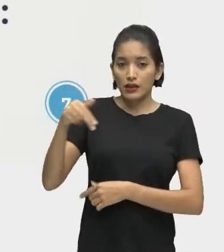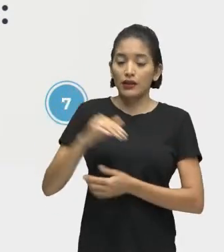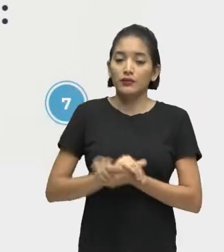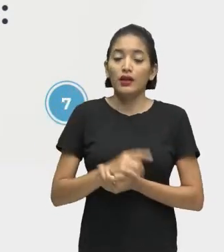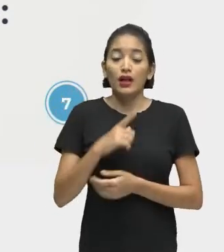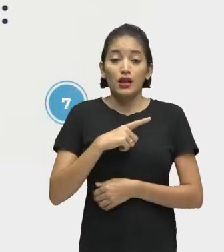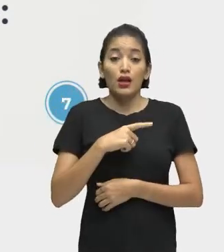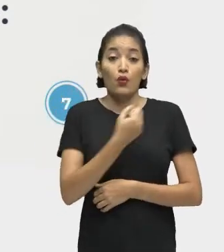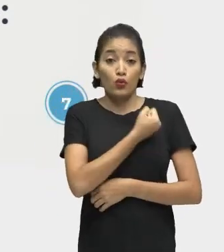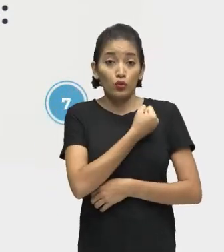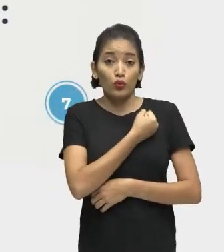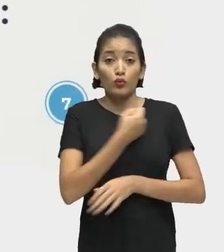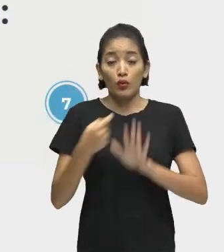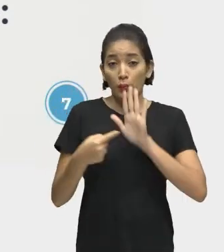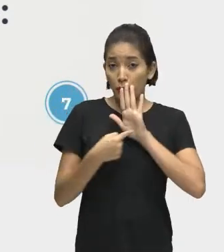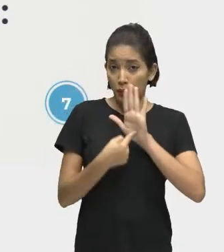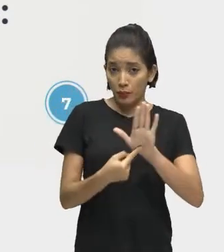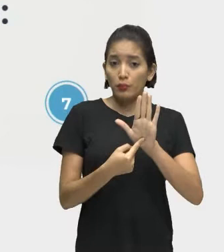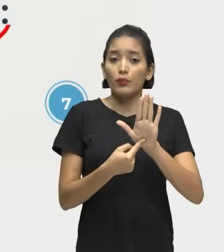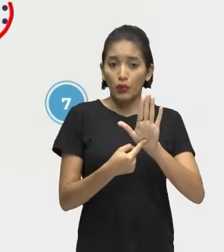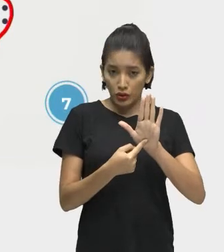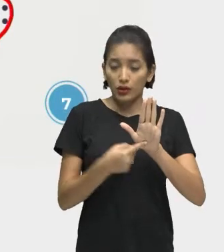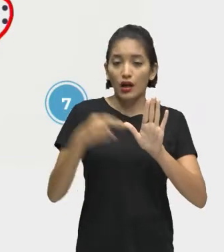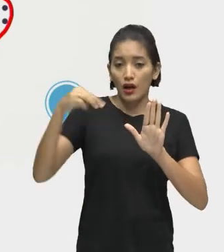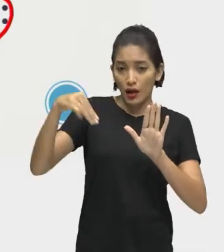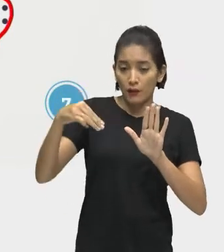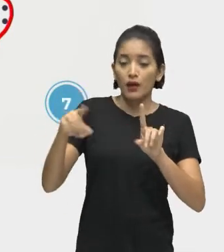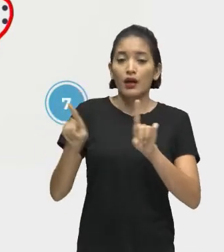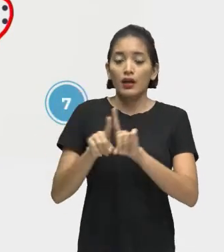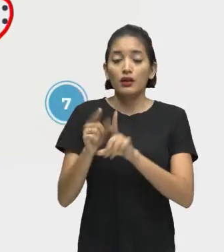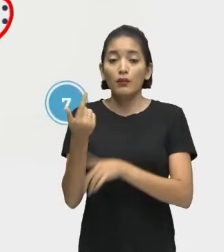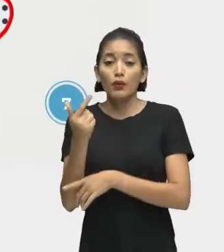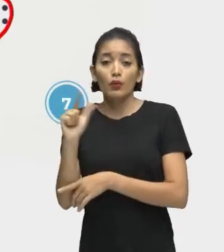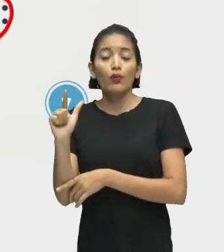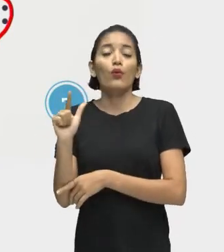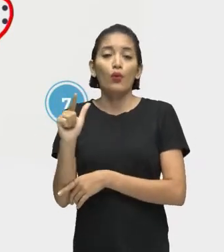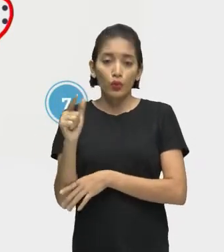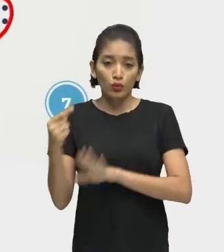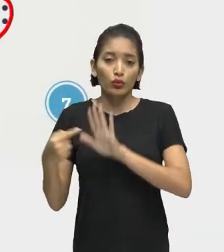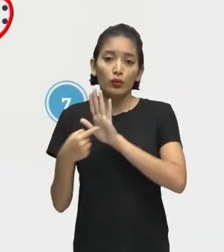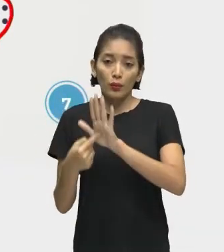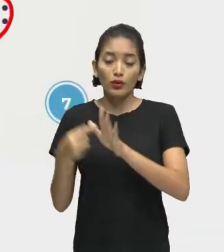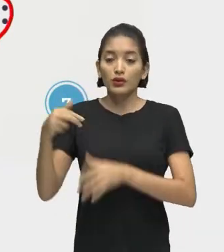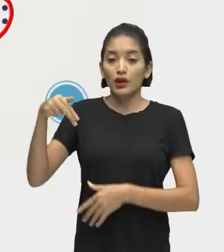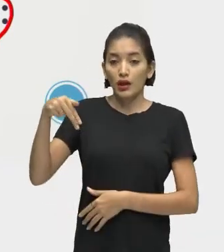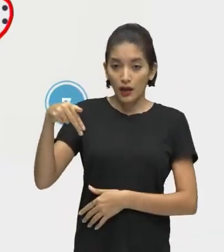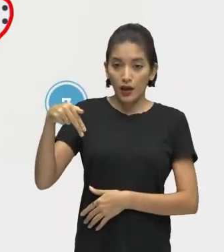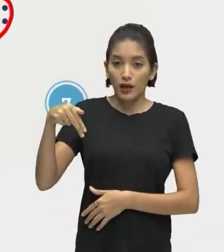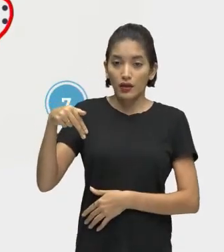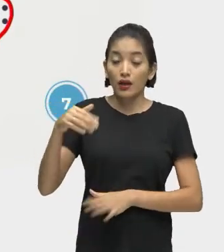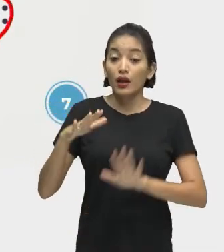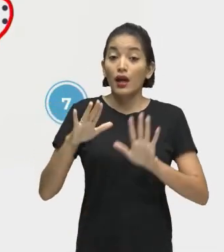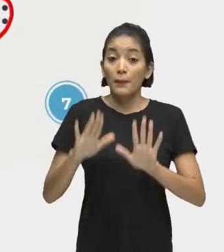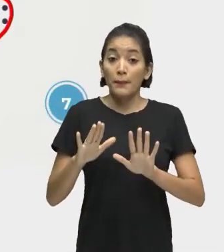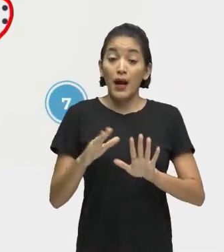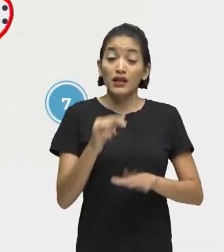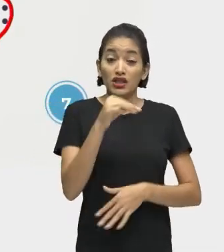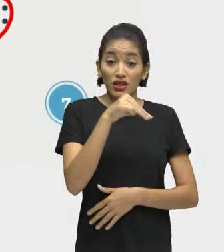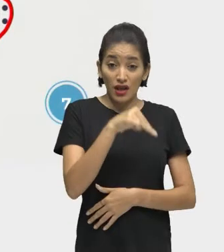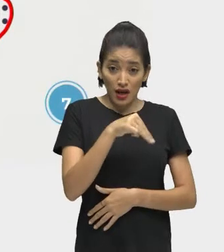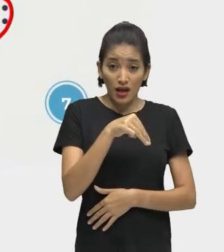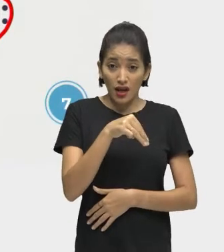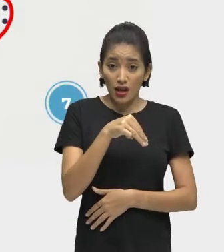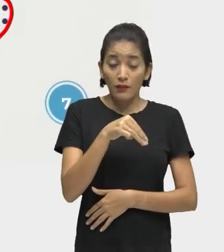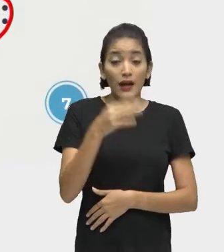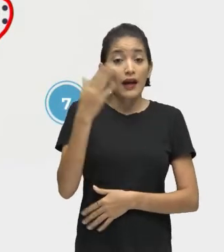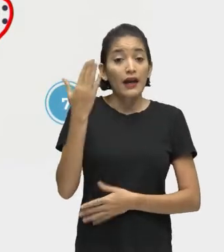pela letra m e um número representado pela letra n. Mas da letra n, a gente